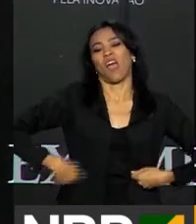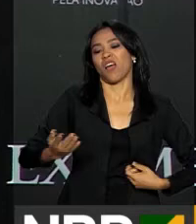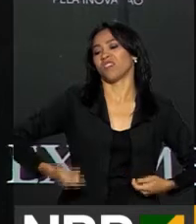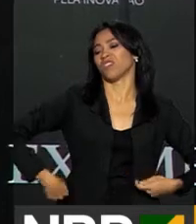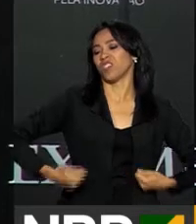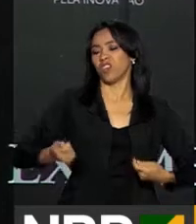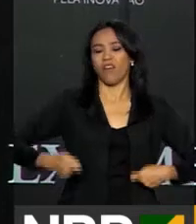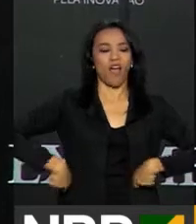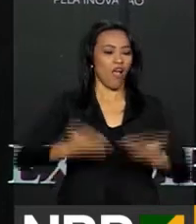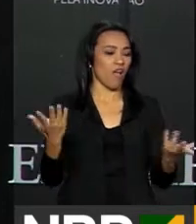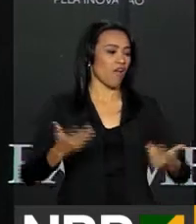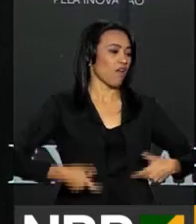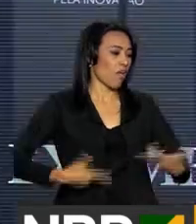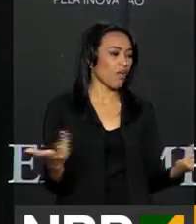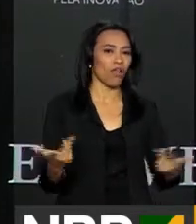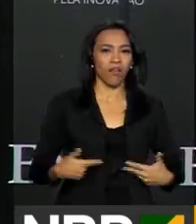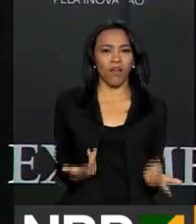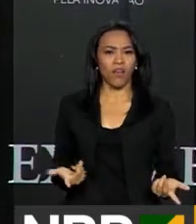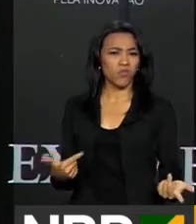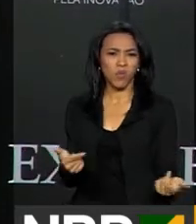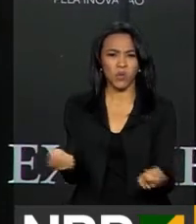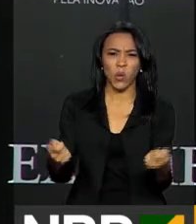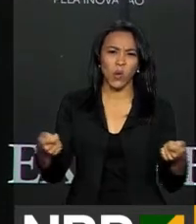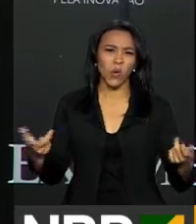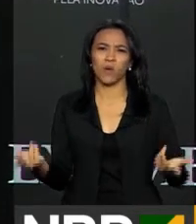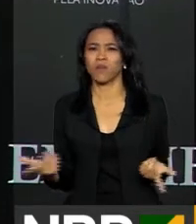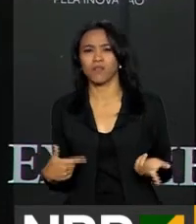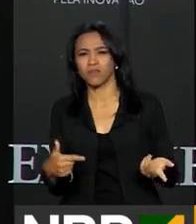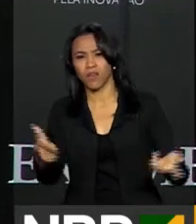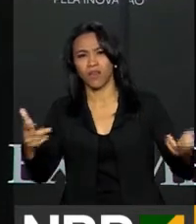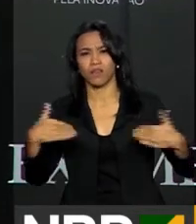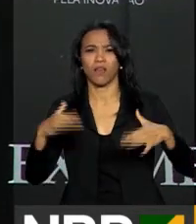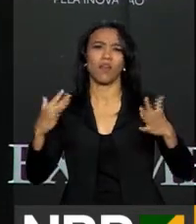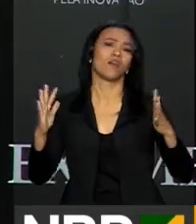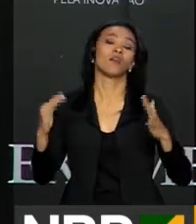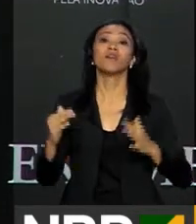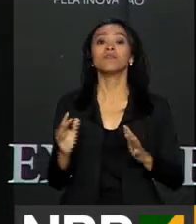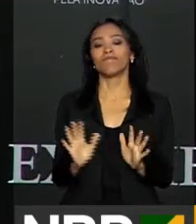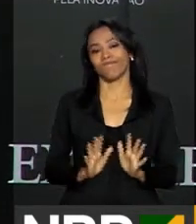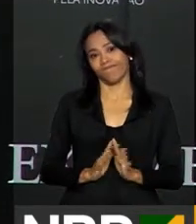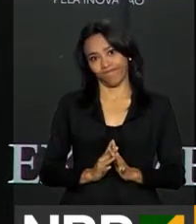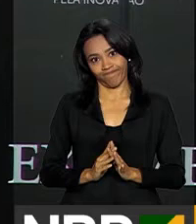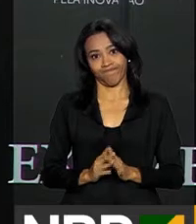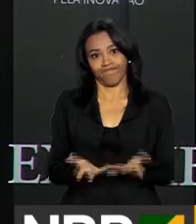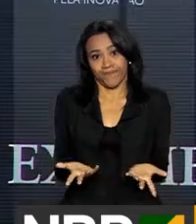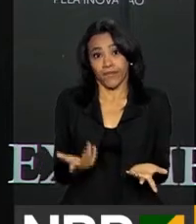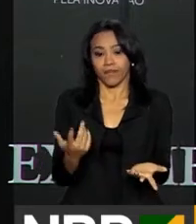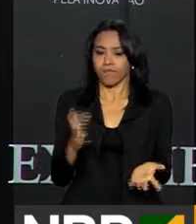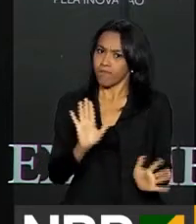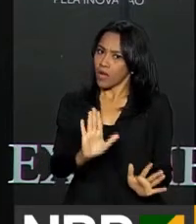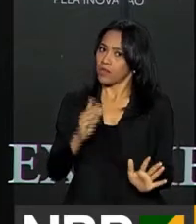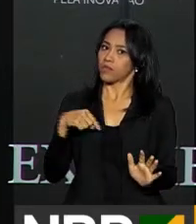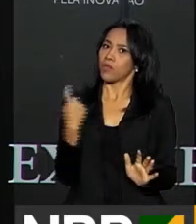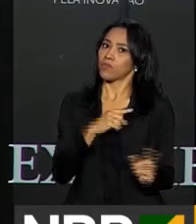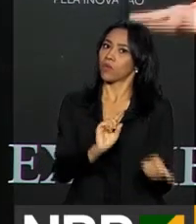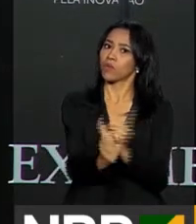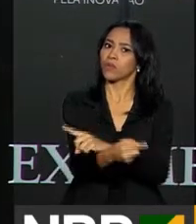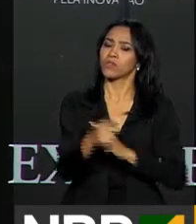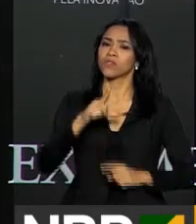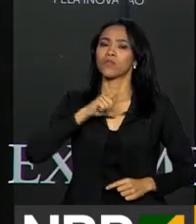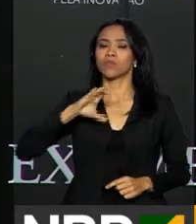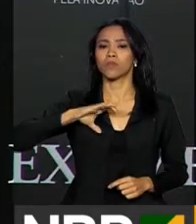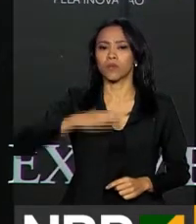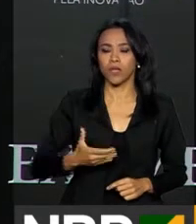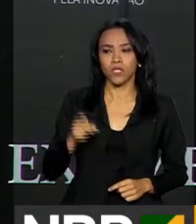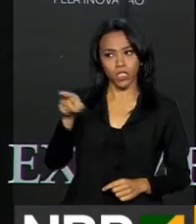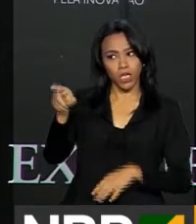tudo, à vontade, sem nenhum controle, sem nenhuma fórmula restritiva. Nós tivemos coragem. O